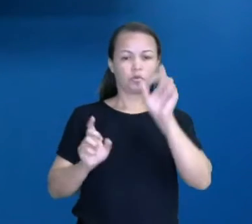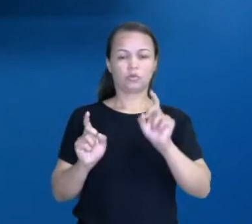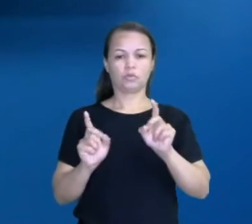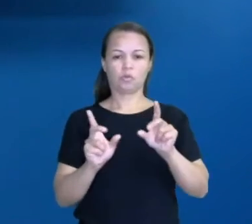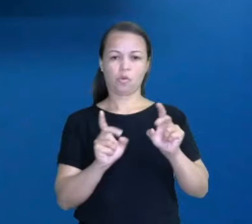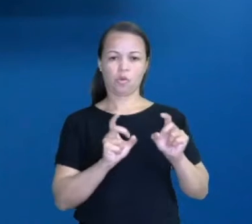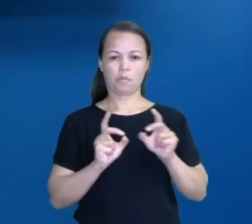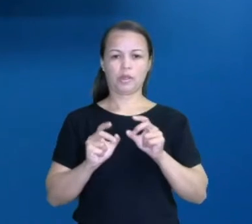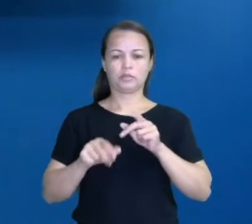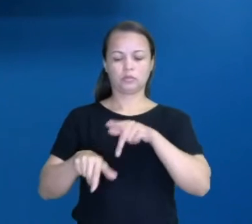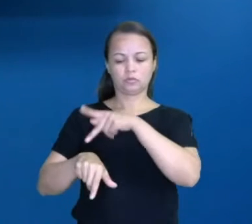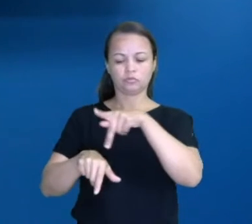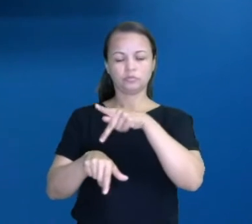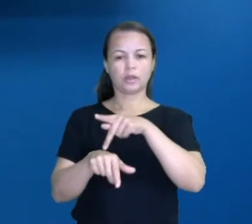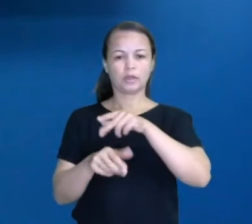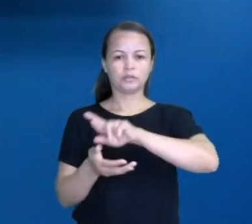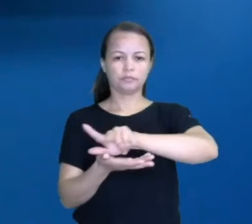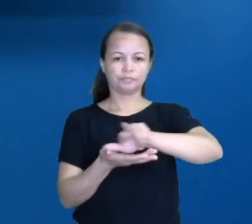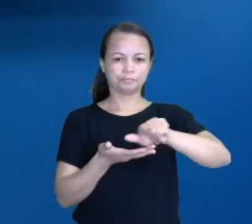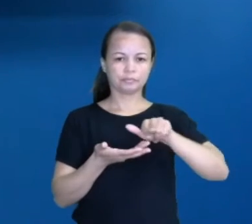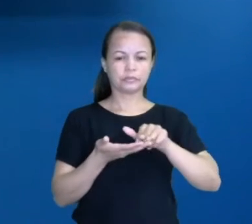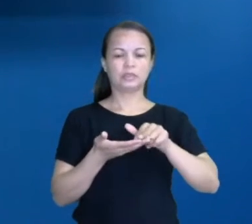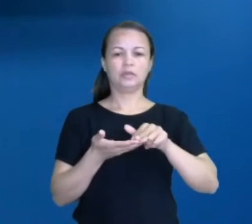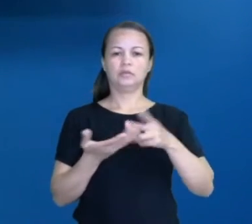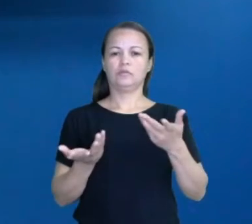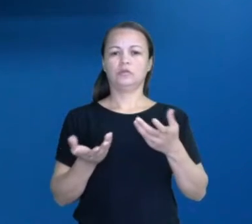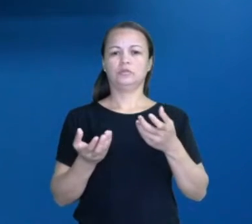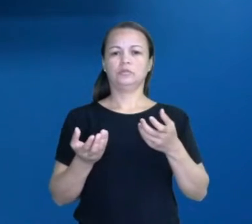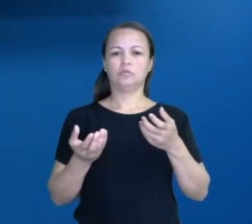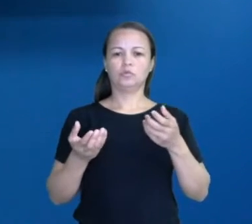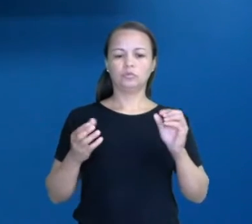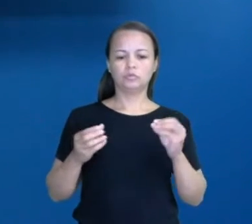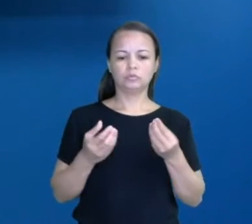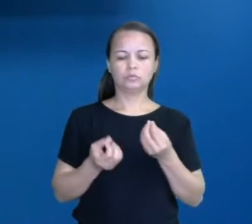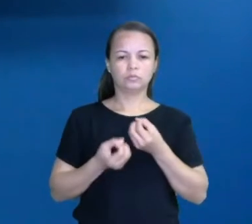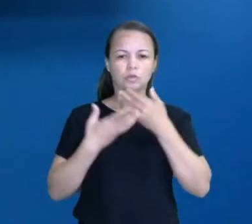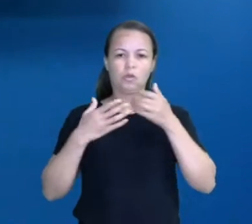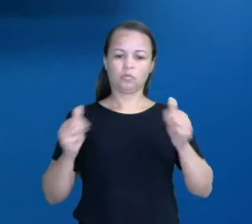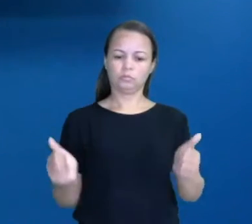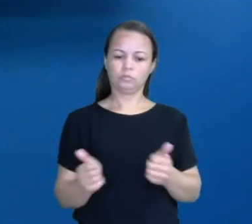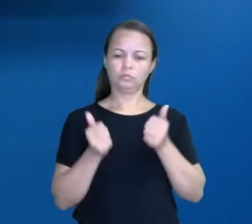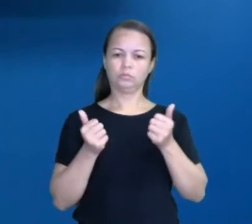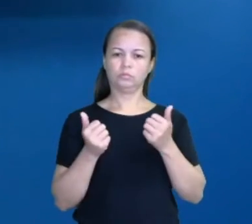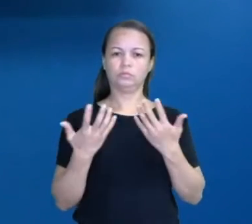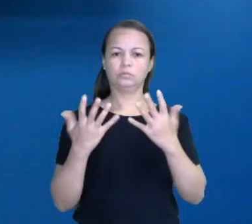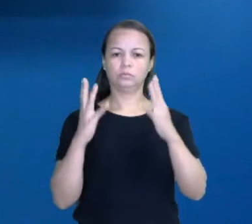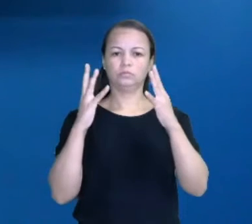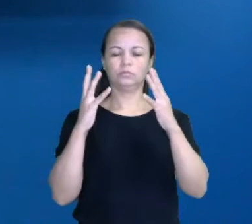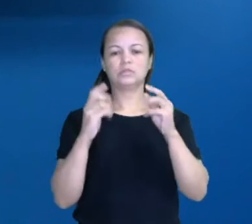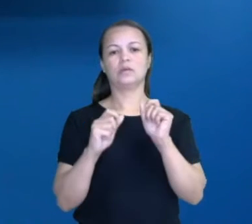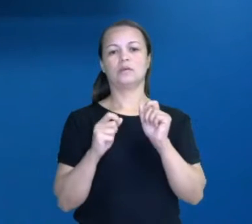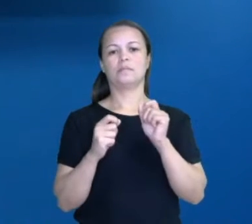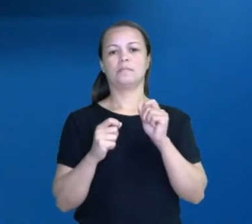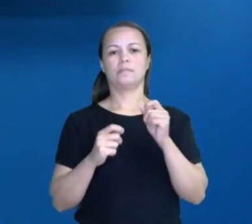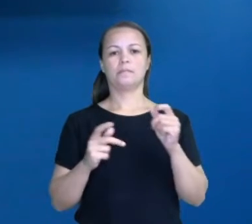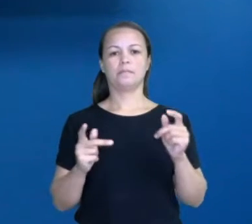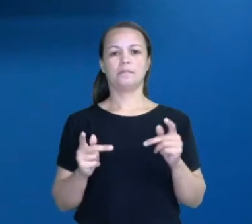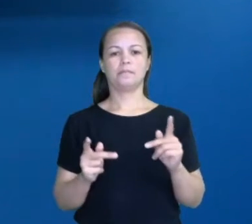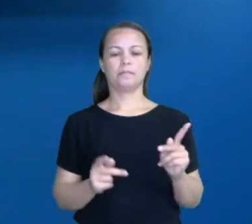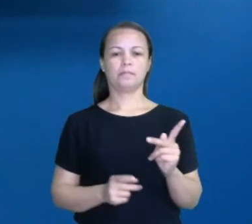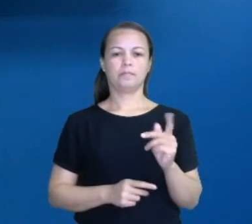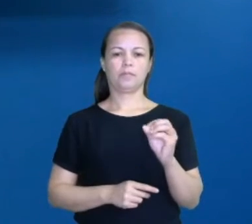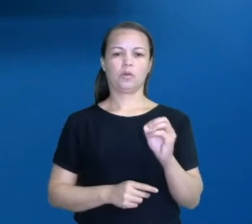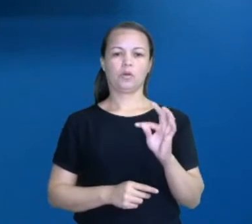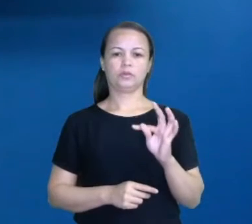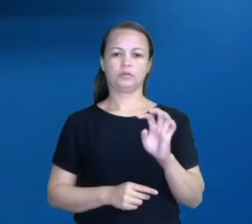países eles fosse muito amplificado, né? Potencializado. Então, esses valores, eles demonstram